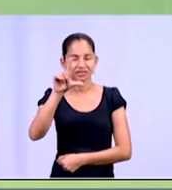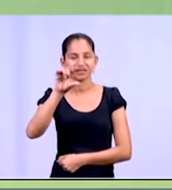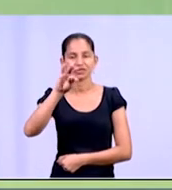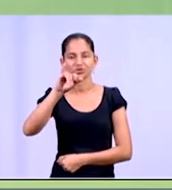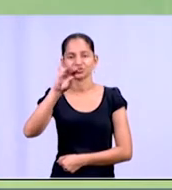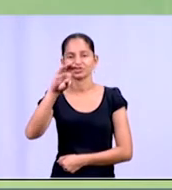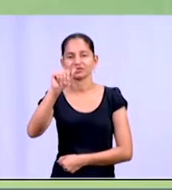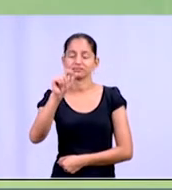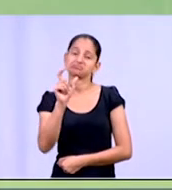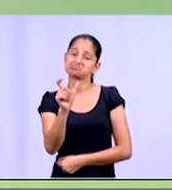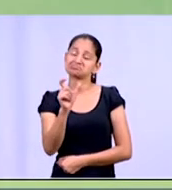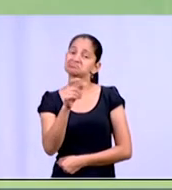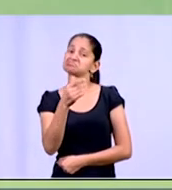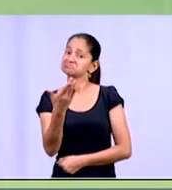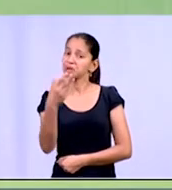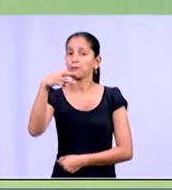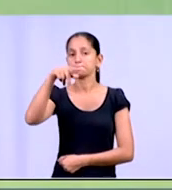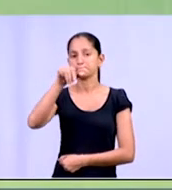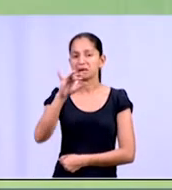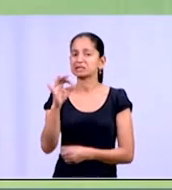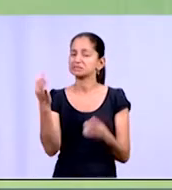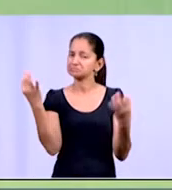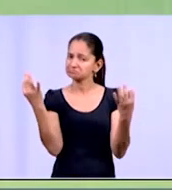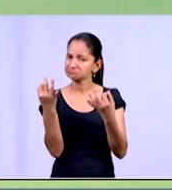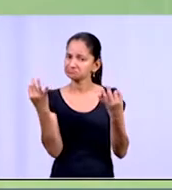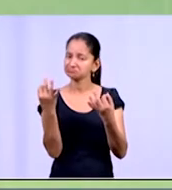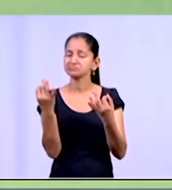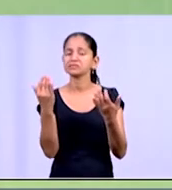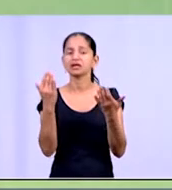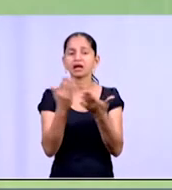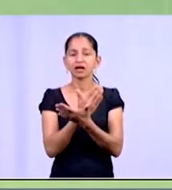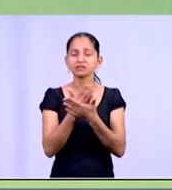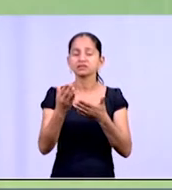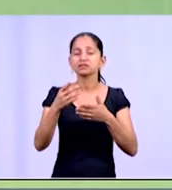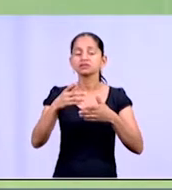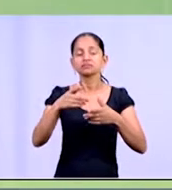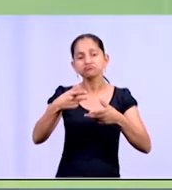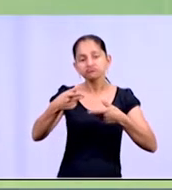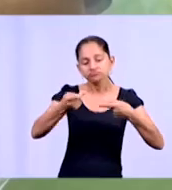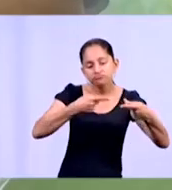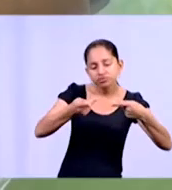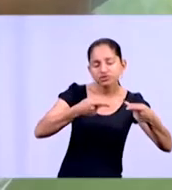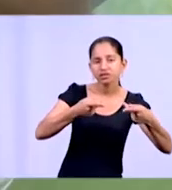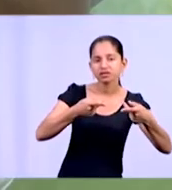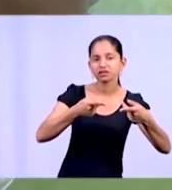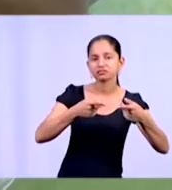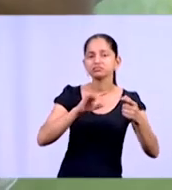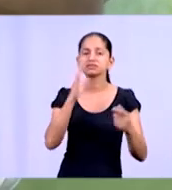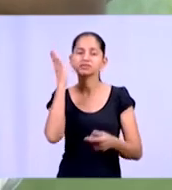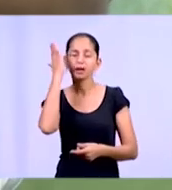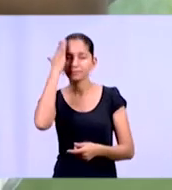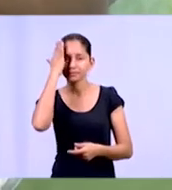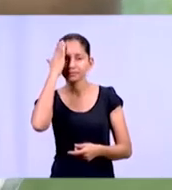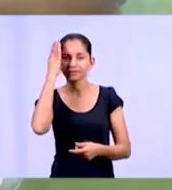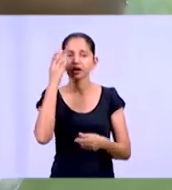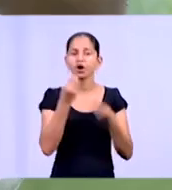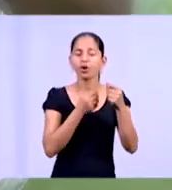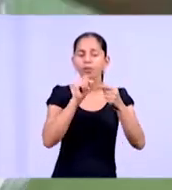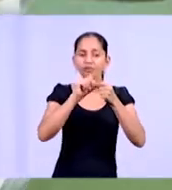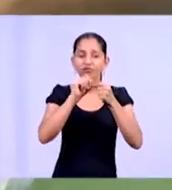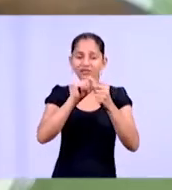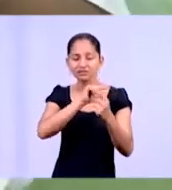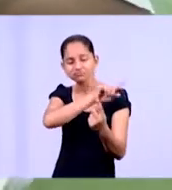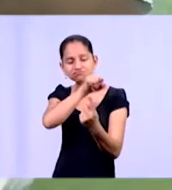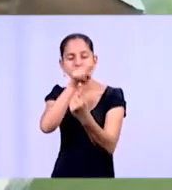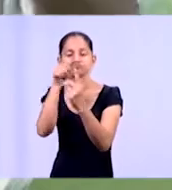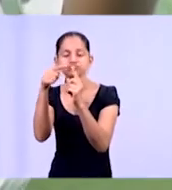1835. E essas máquinas, realmente, tinham os projetos, sabia como proceder para chegar,